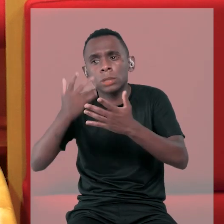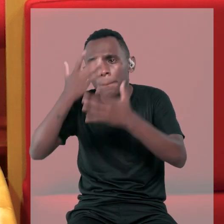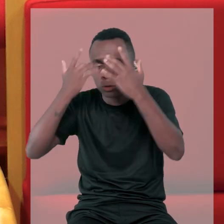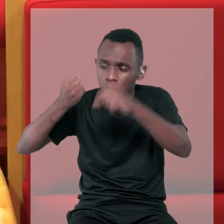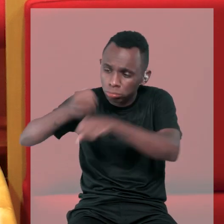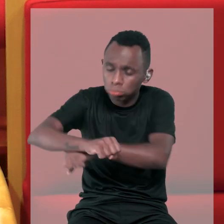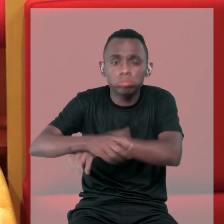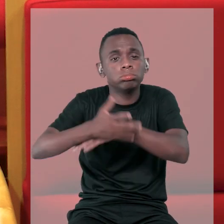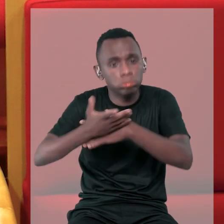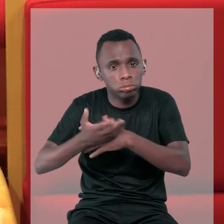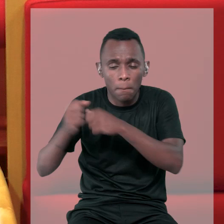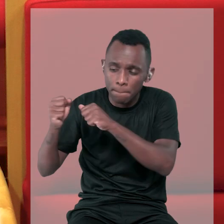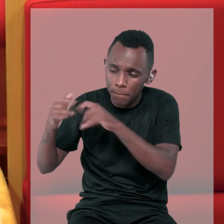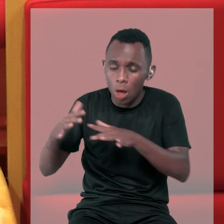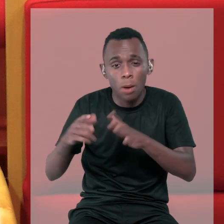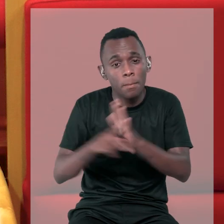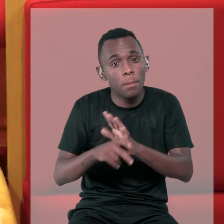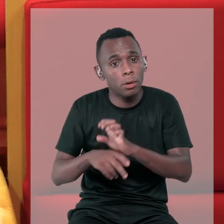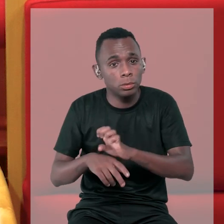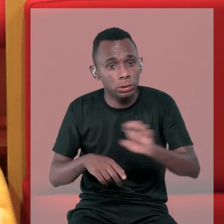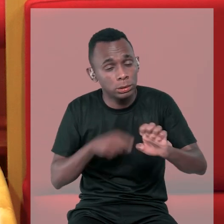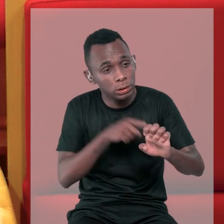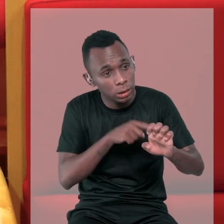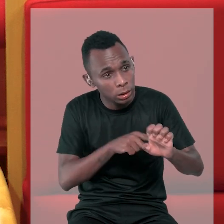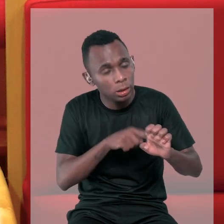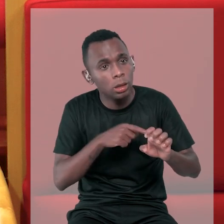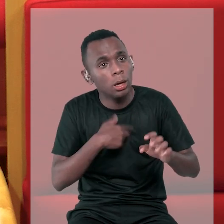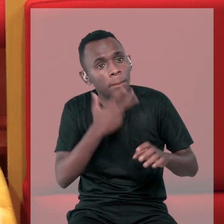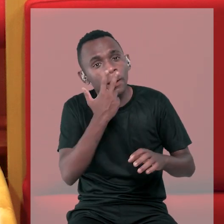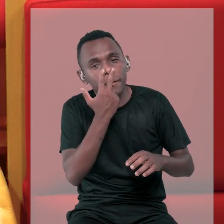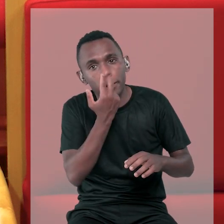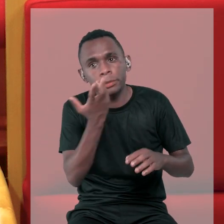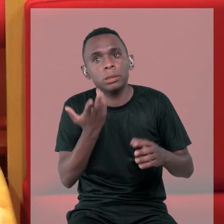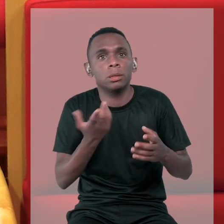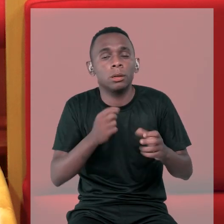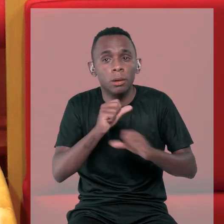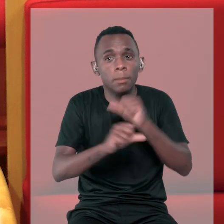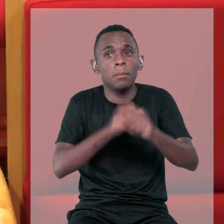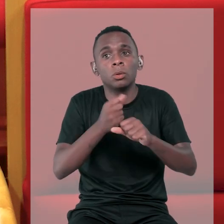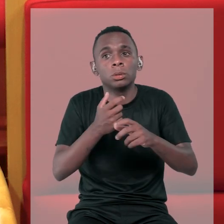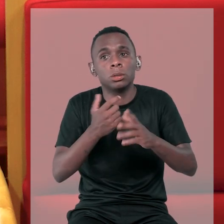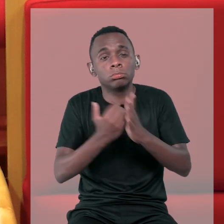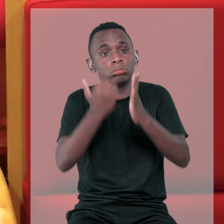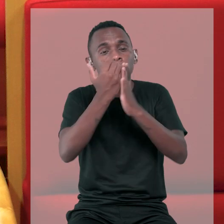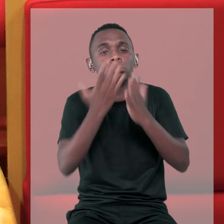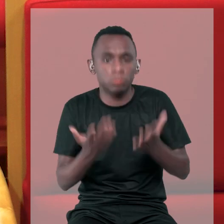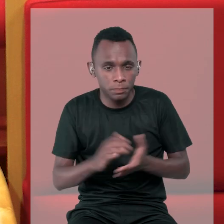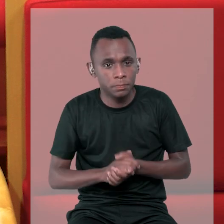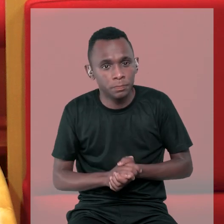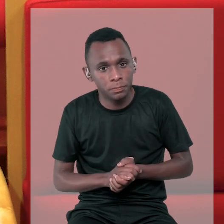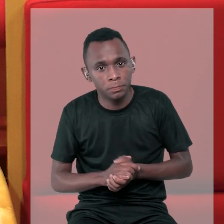esquerda, que tendem a remover o universal do horizonte de suas reflexões. Então, eu